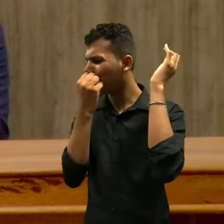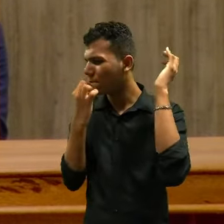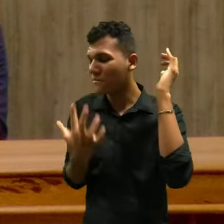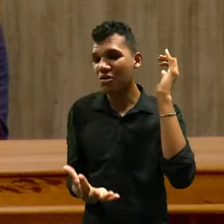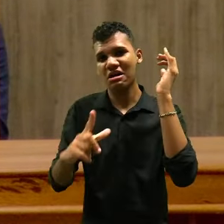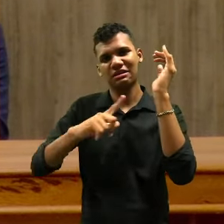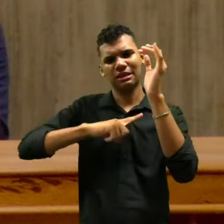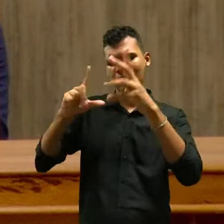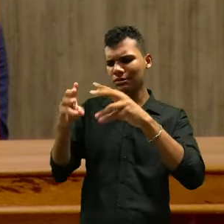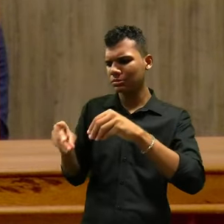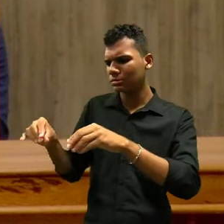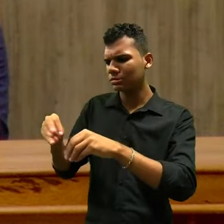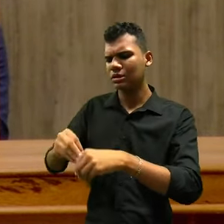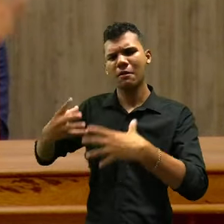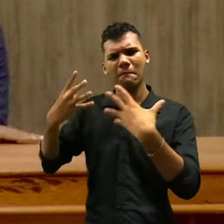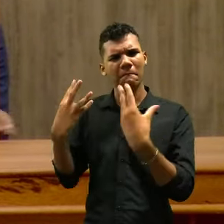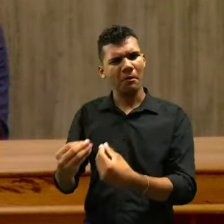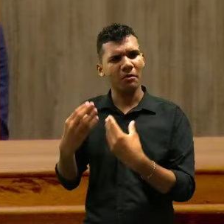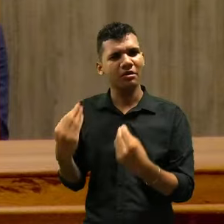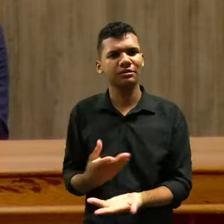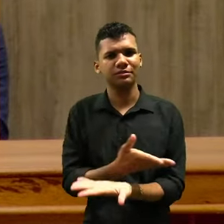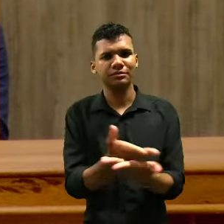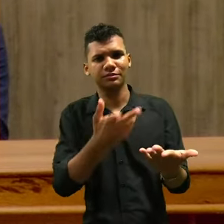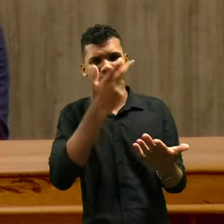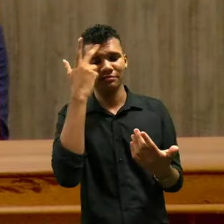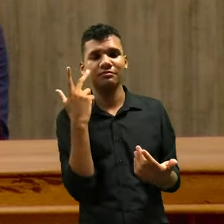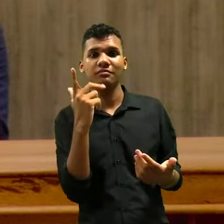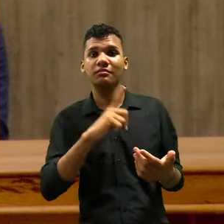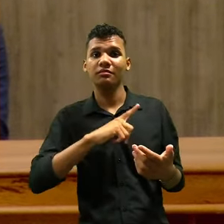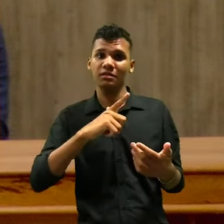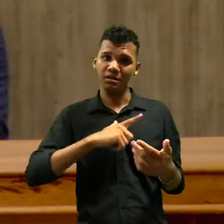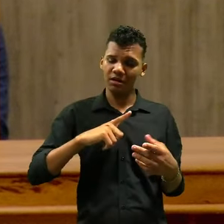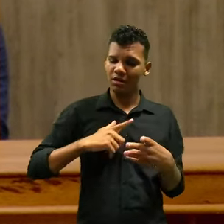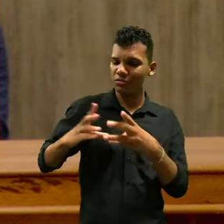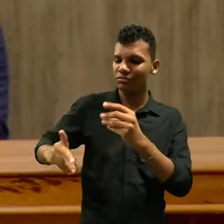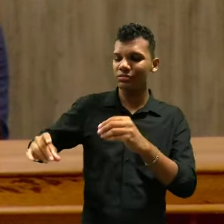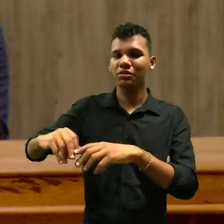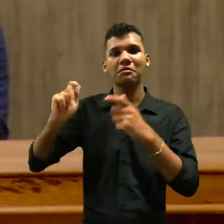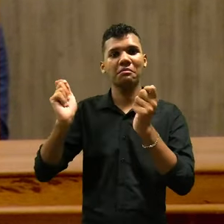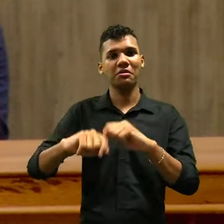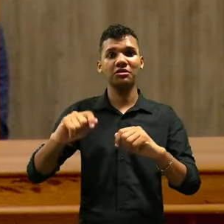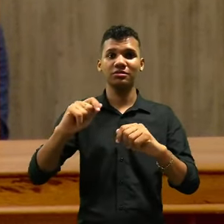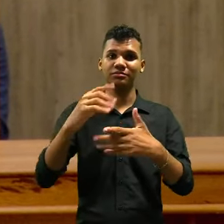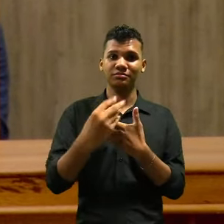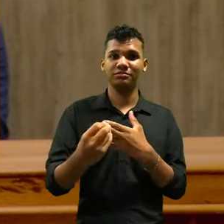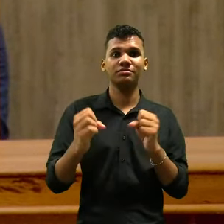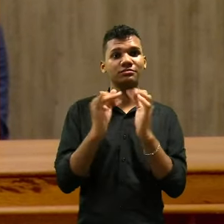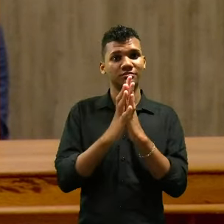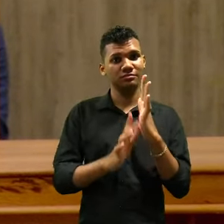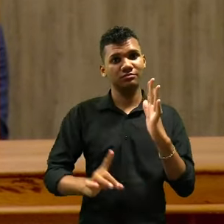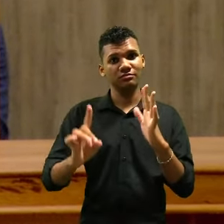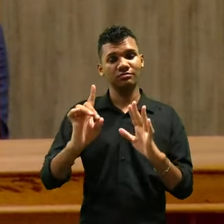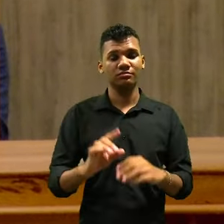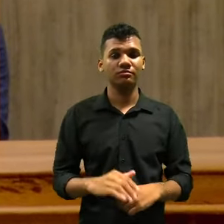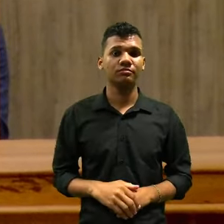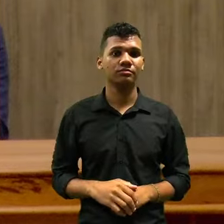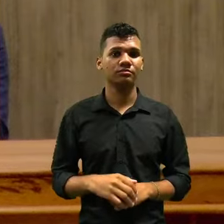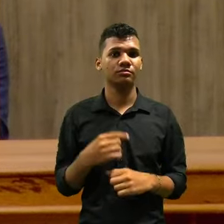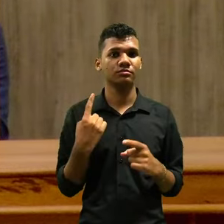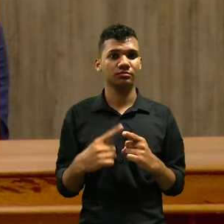terra bastante Quem tem terra bastante aí diga glória a Deus a que vai produzir caiu em